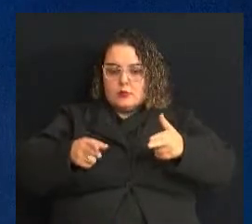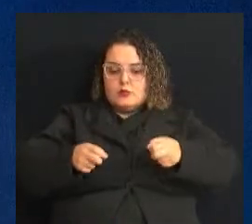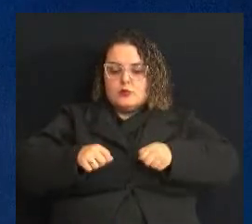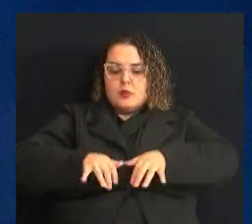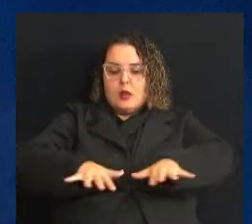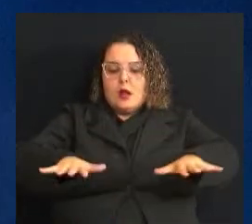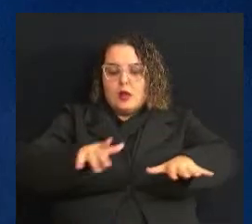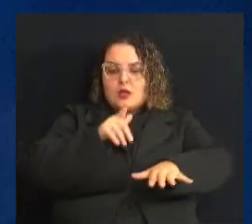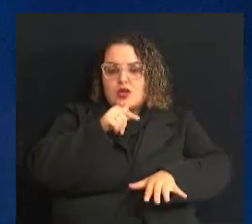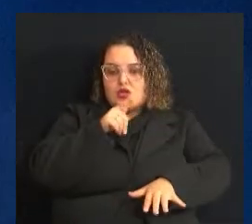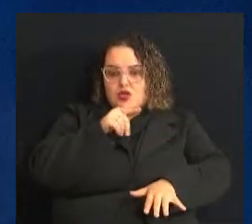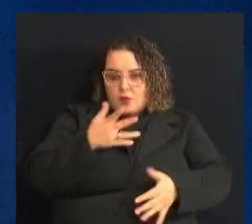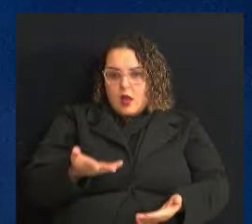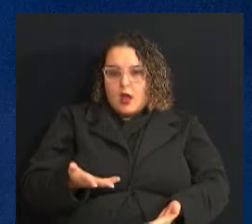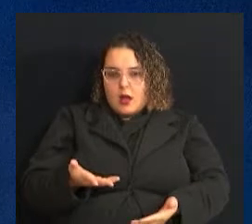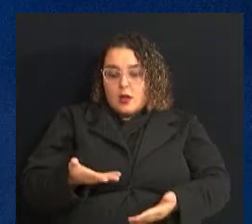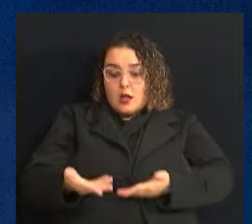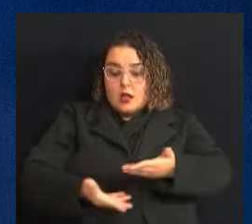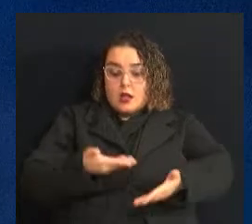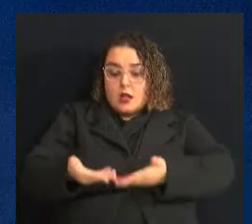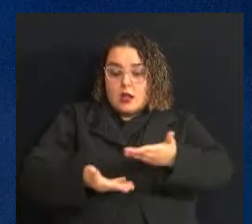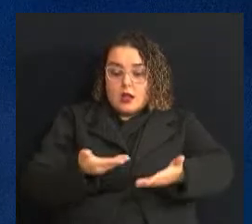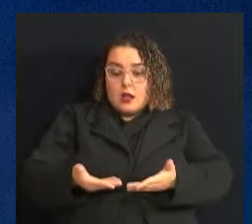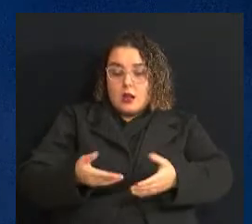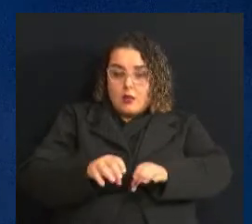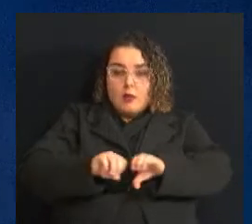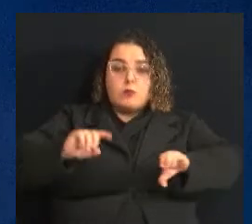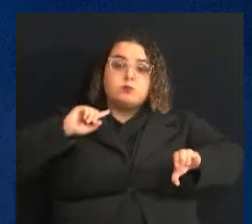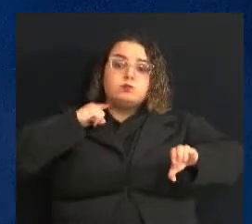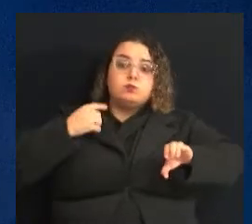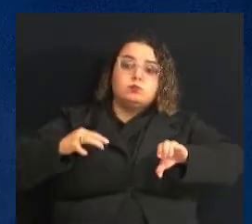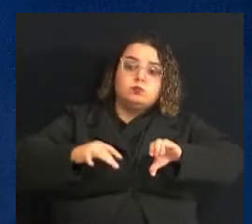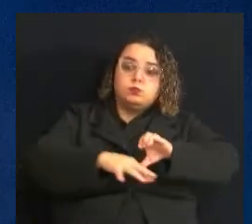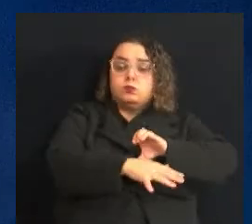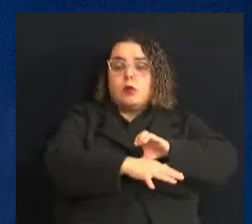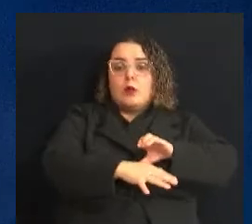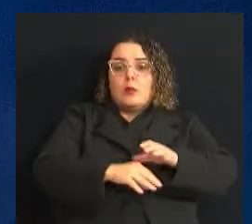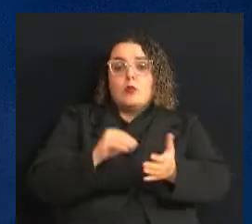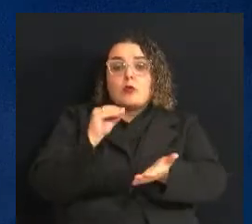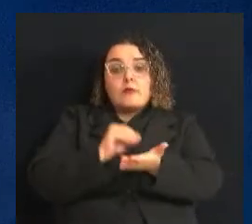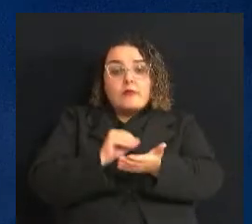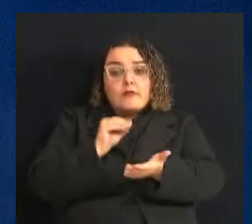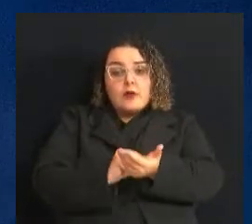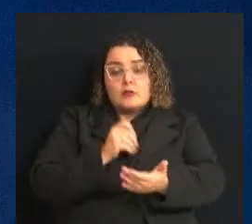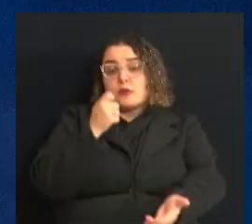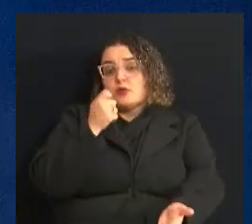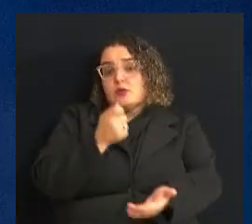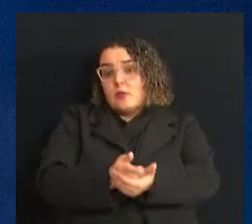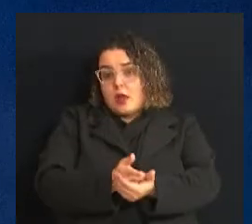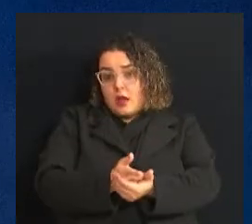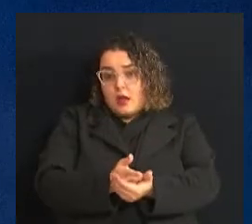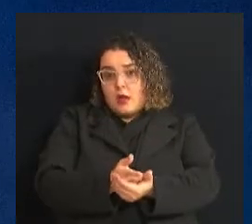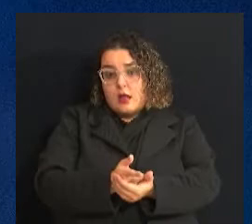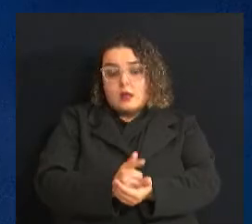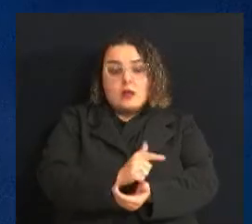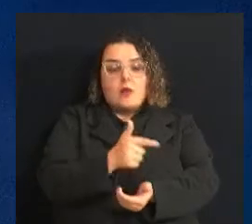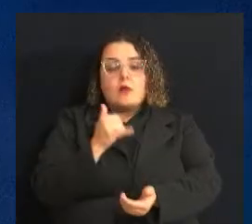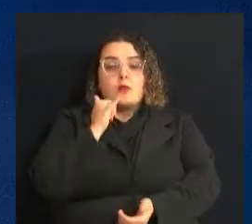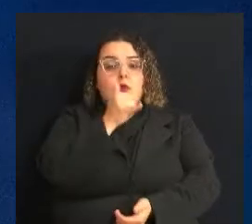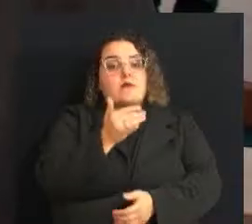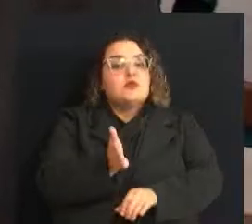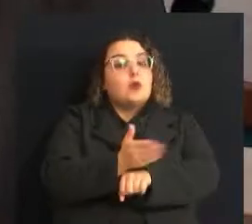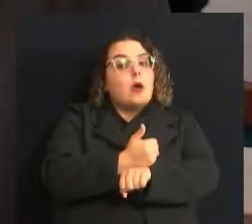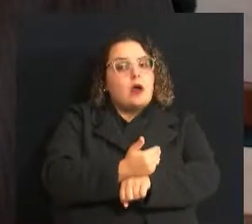de água e tratamento de esgoto sanitário por falta de pagamento, sem o aviso prévio ao